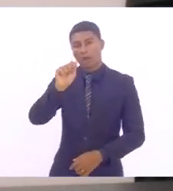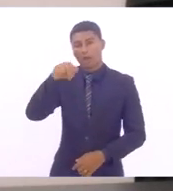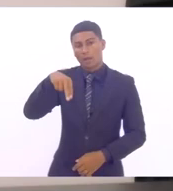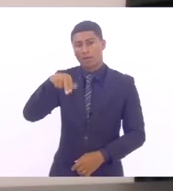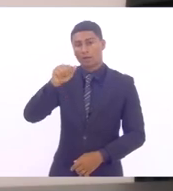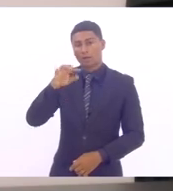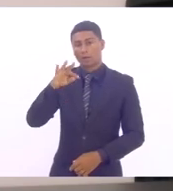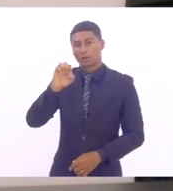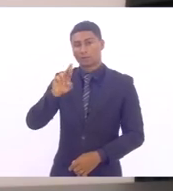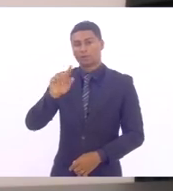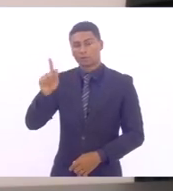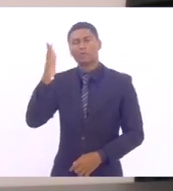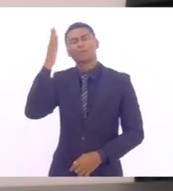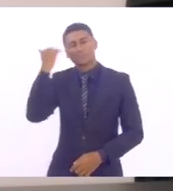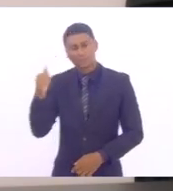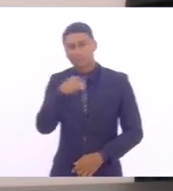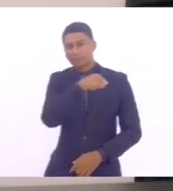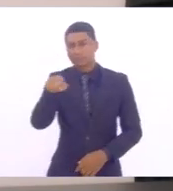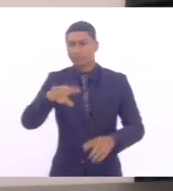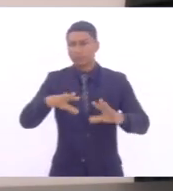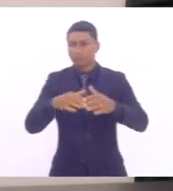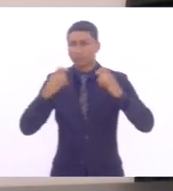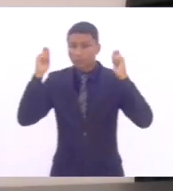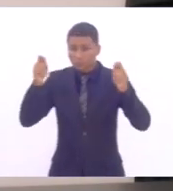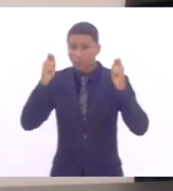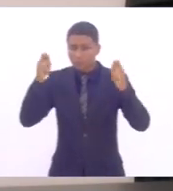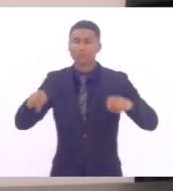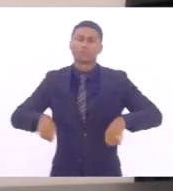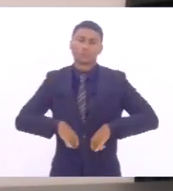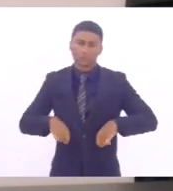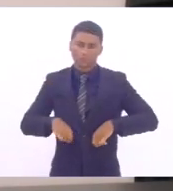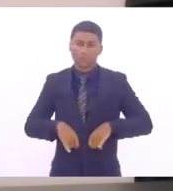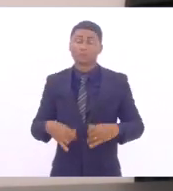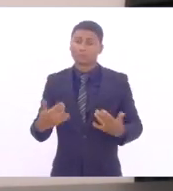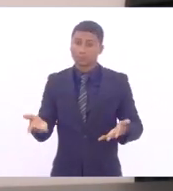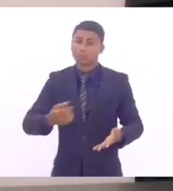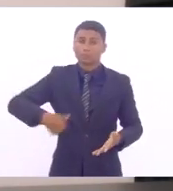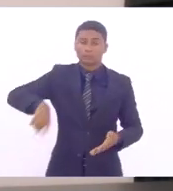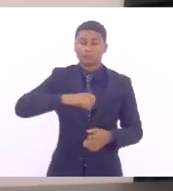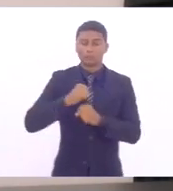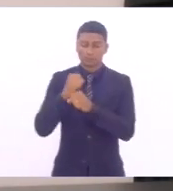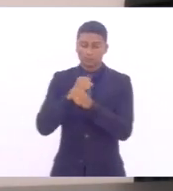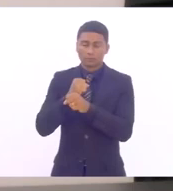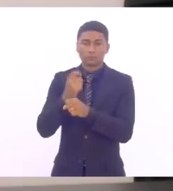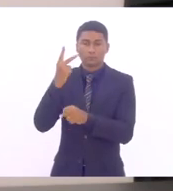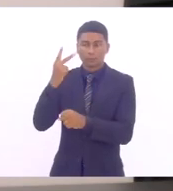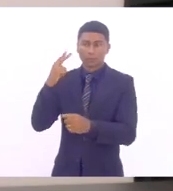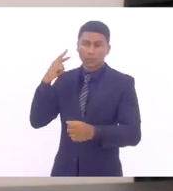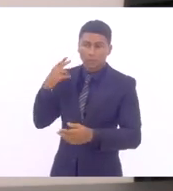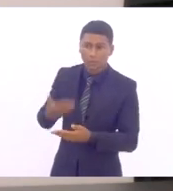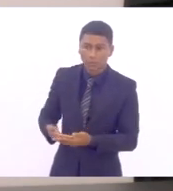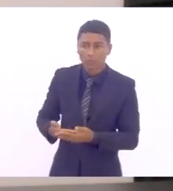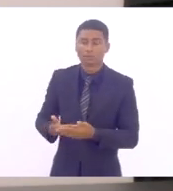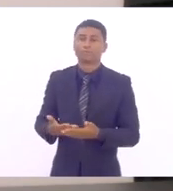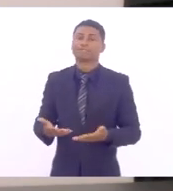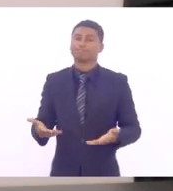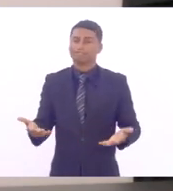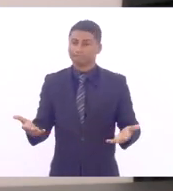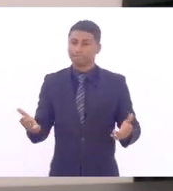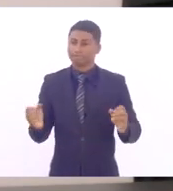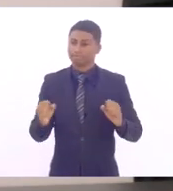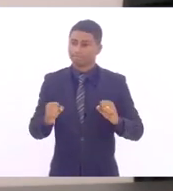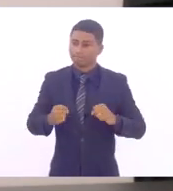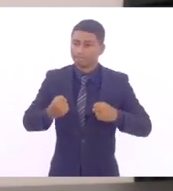estão passando. Então, por isso, que é uma construção que vem sendo feita de 2 anos para cá, como disse o deputado Carlos Mink,